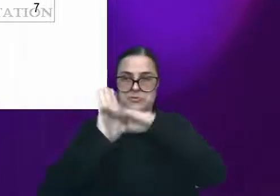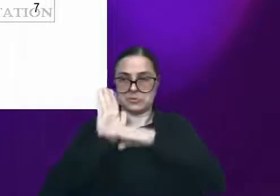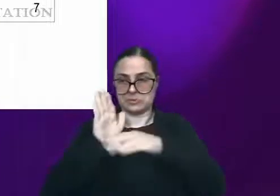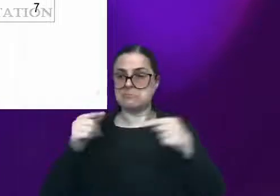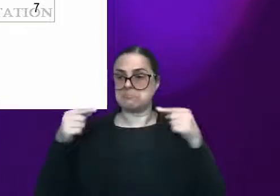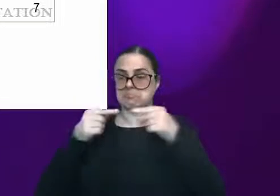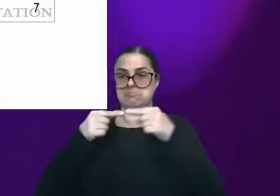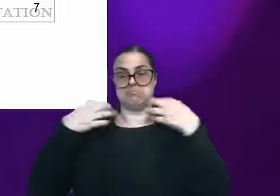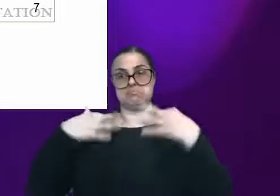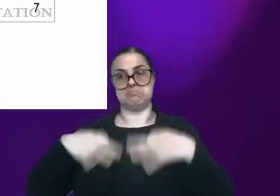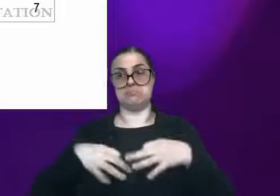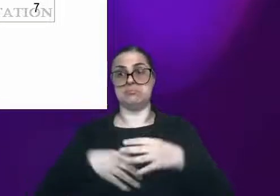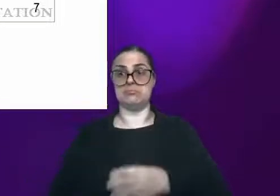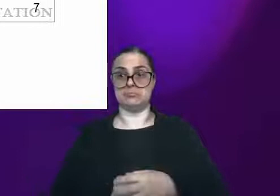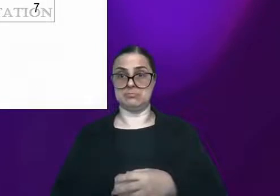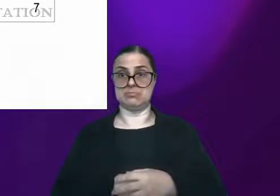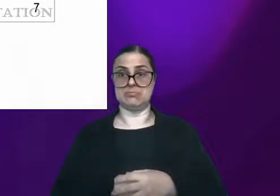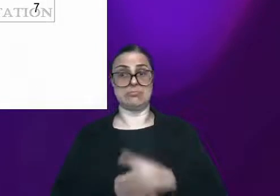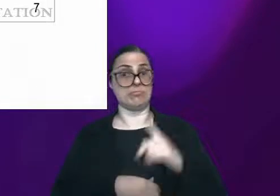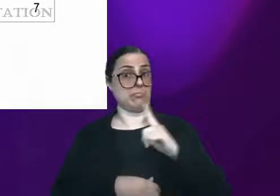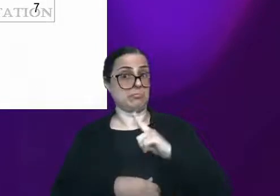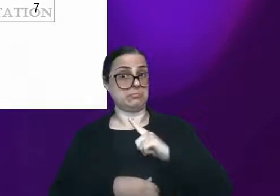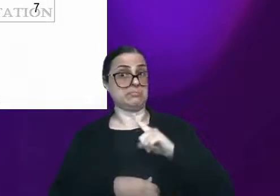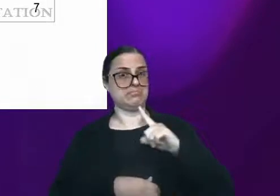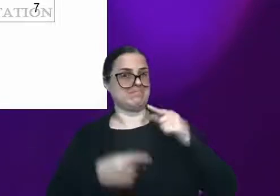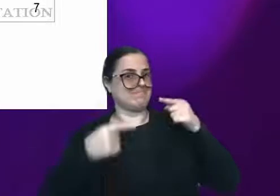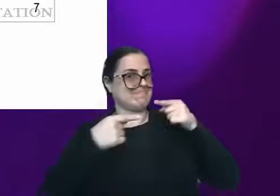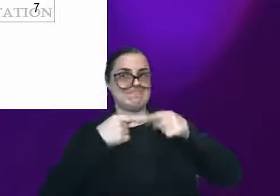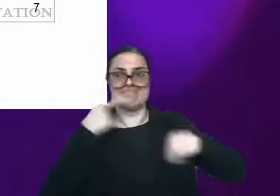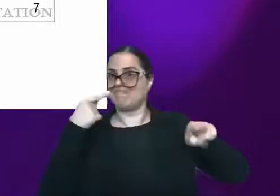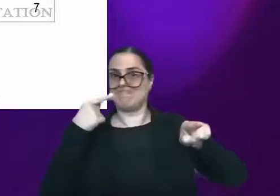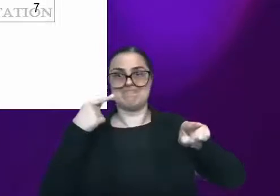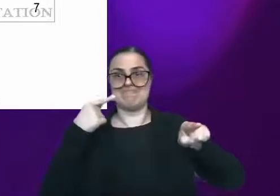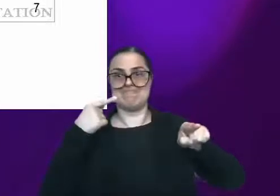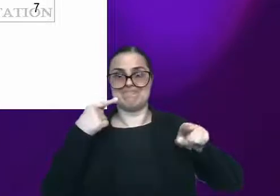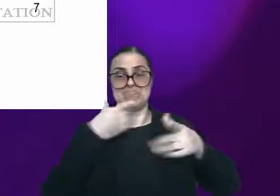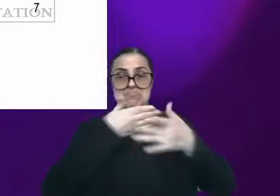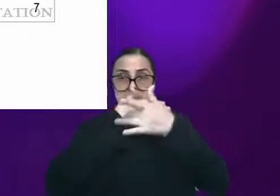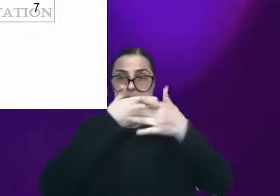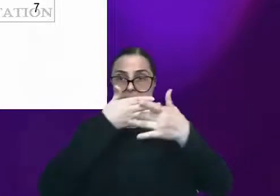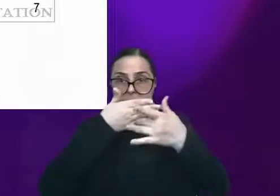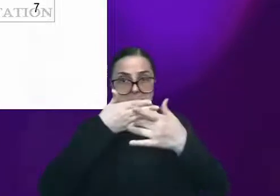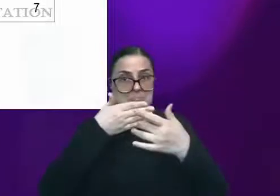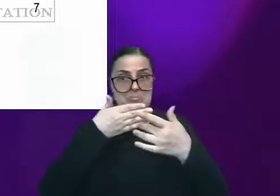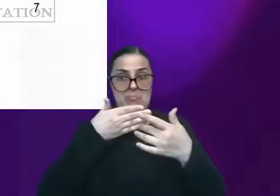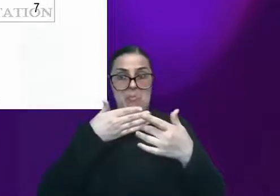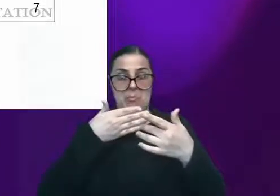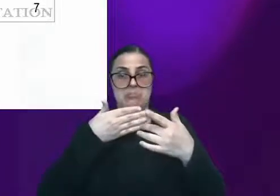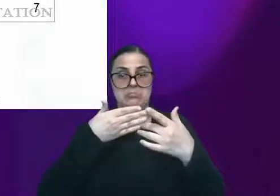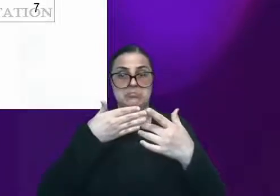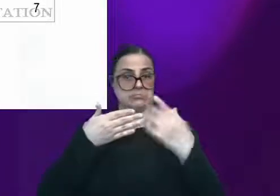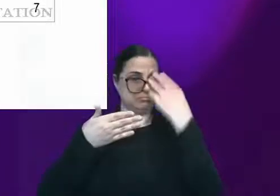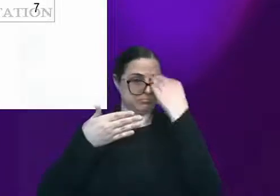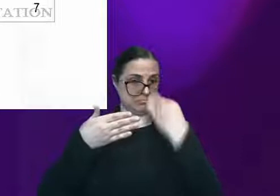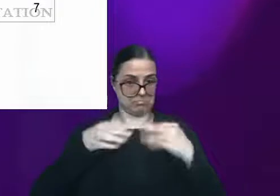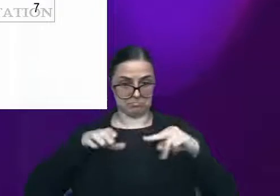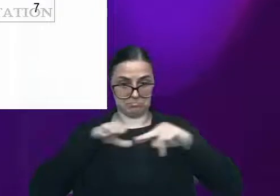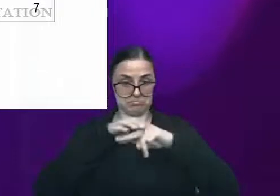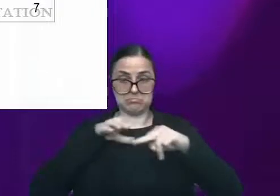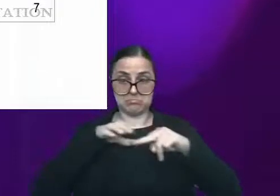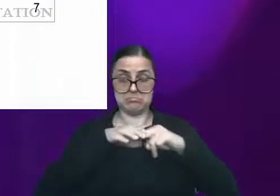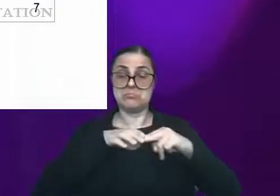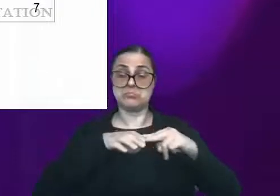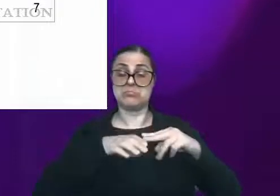que quando tem uma discordância em relação ao exame de imagem antes do transplante e pós-transplante, você vai ter